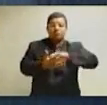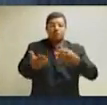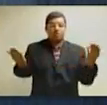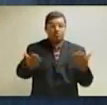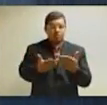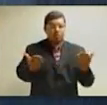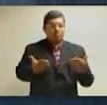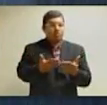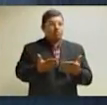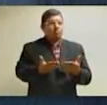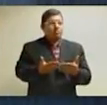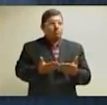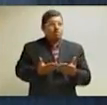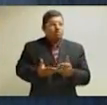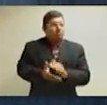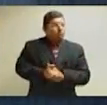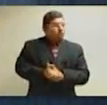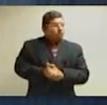garante